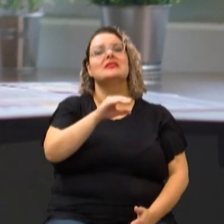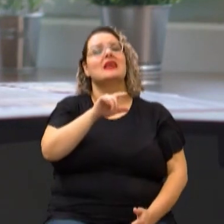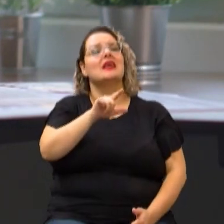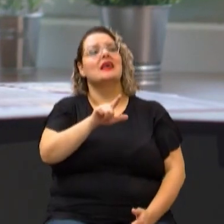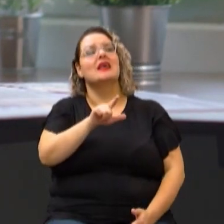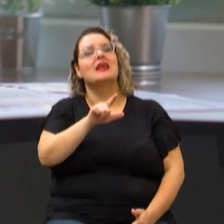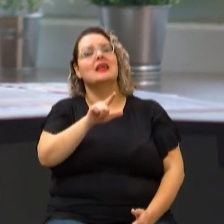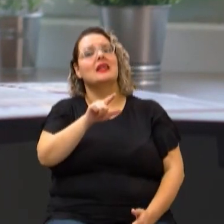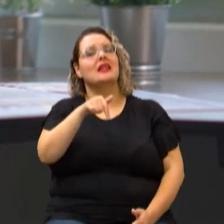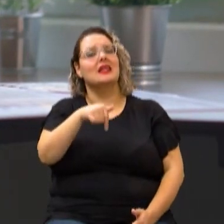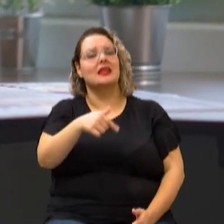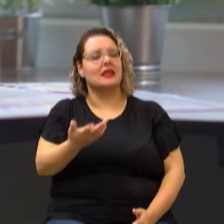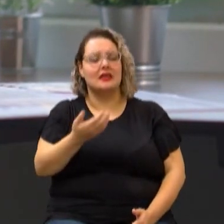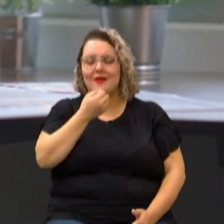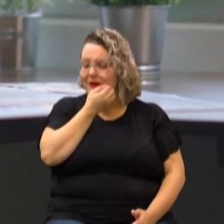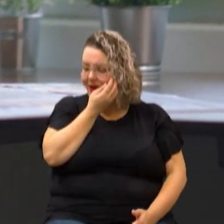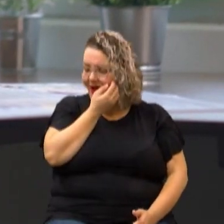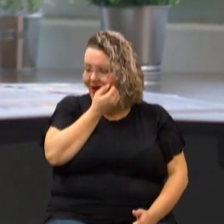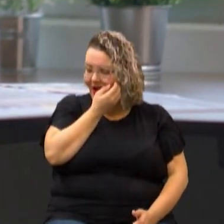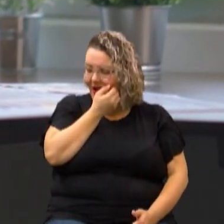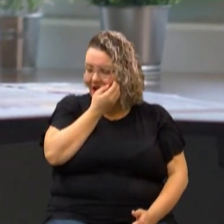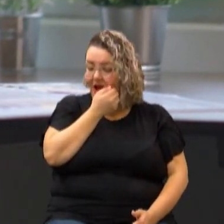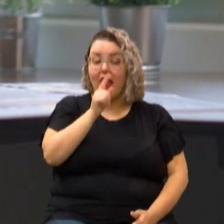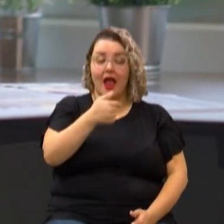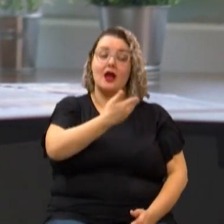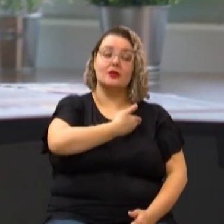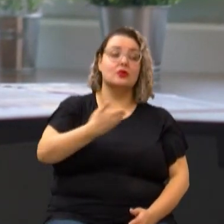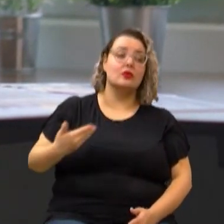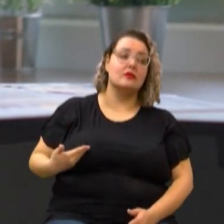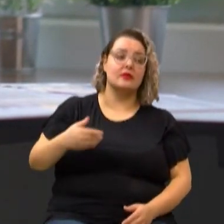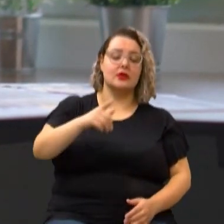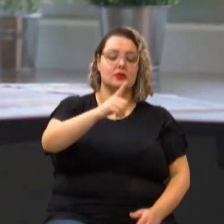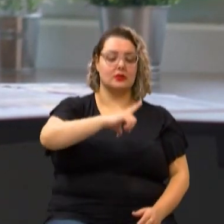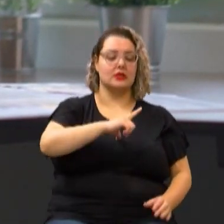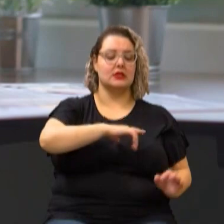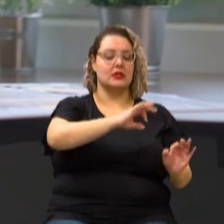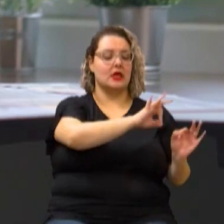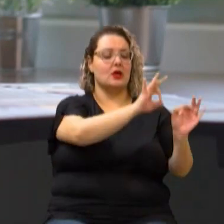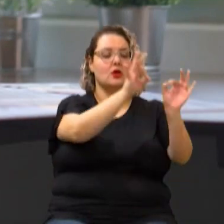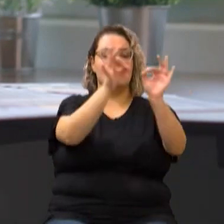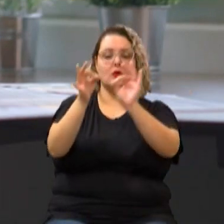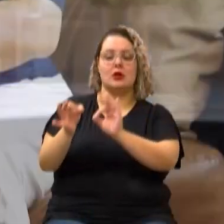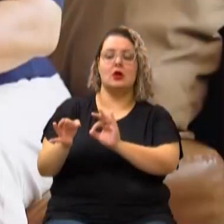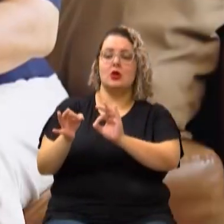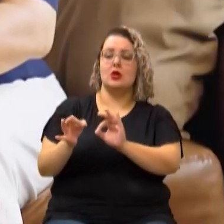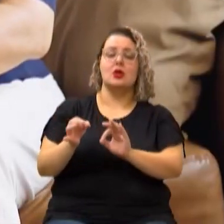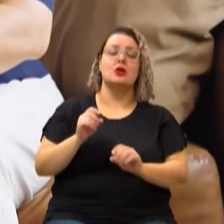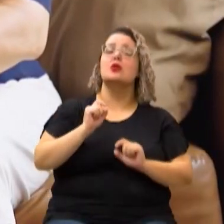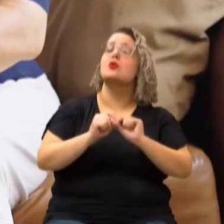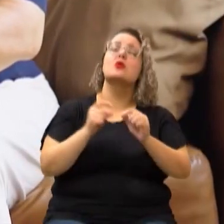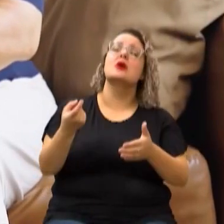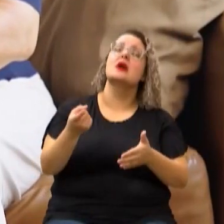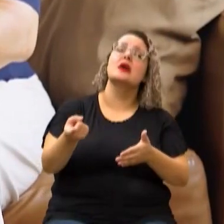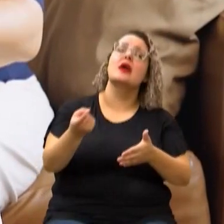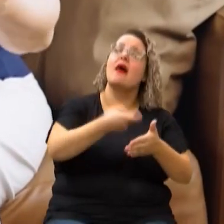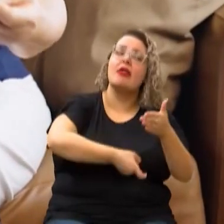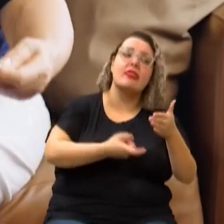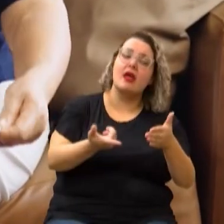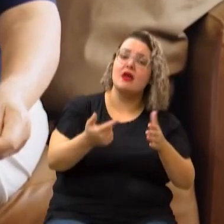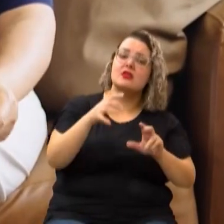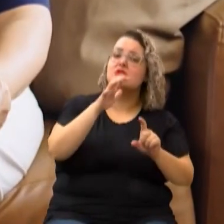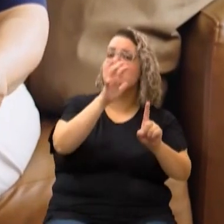elementos, aumenta frete. Aumentou frete para entregar o alimento até o supermercado. O que